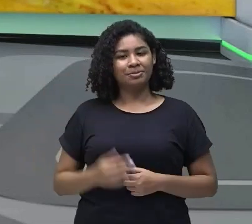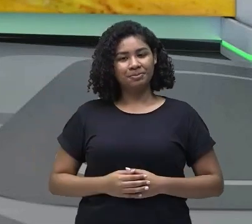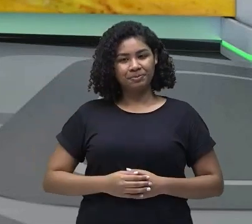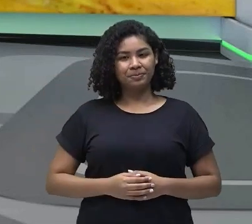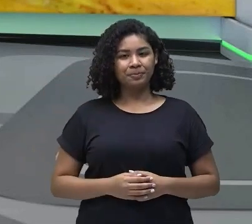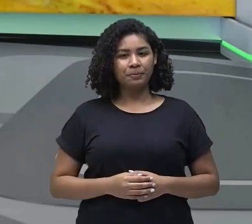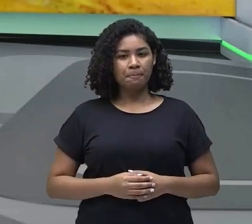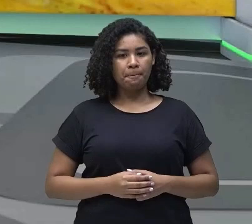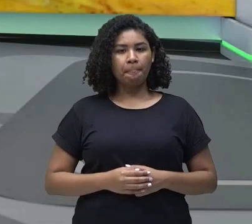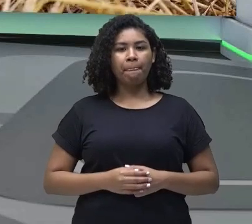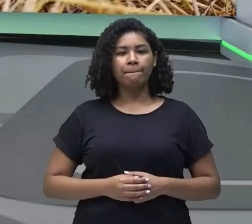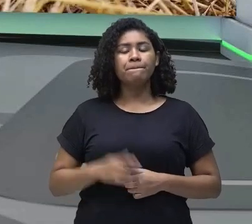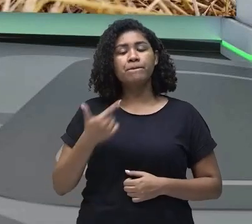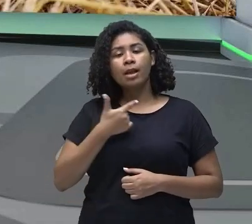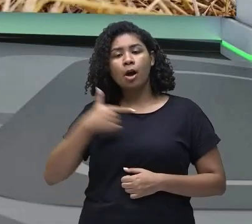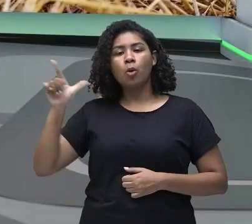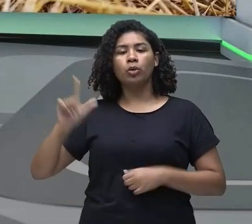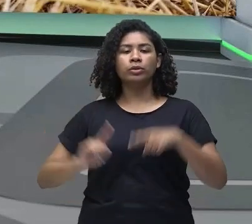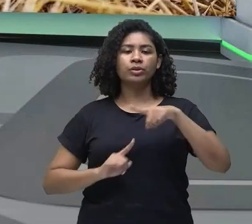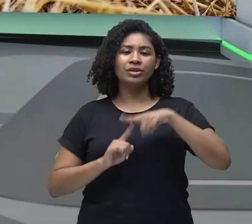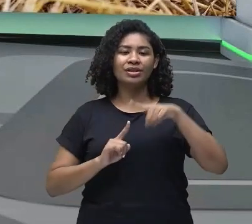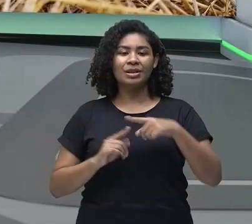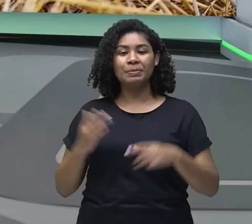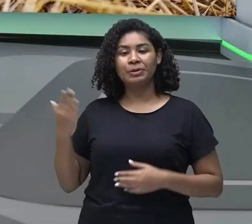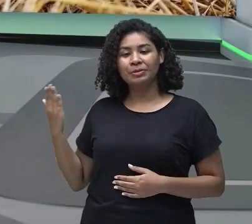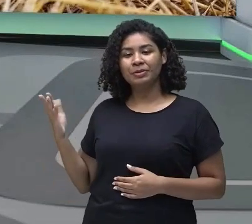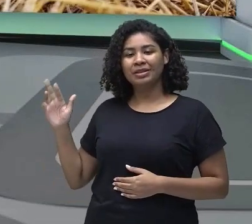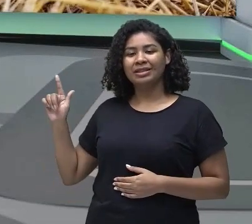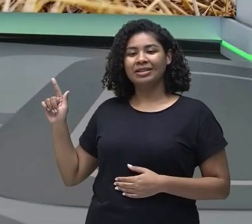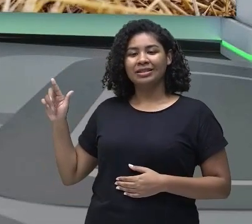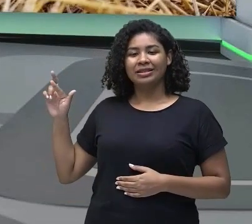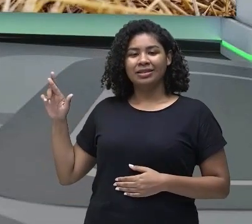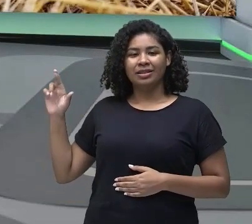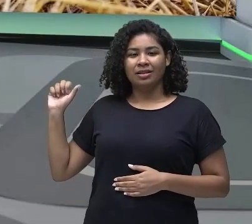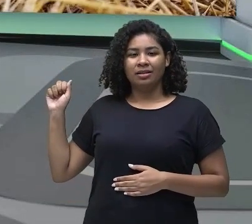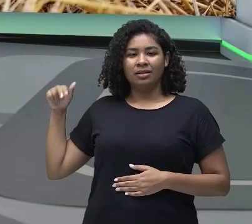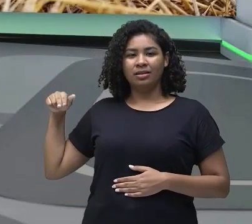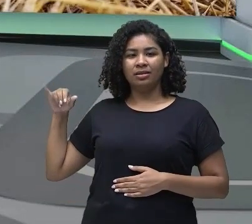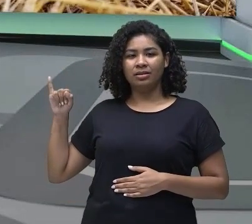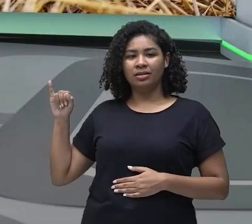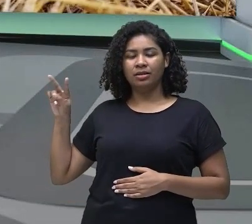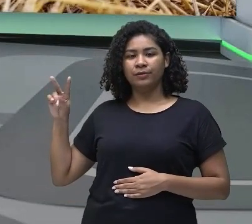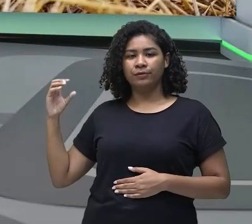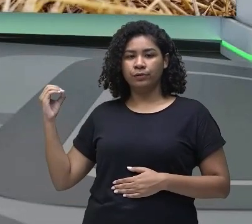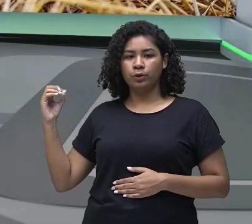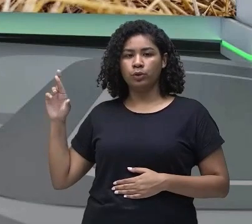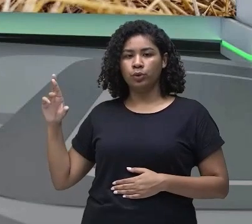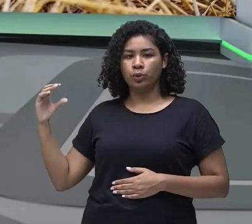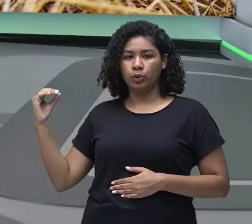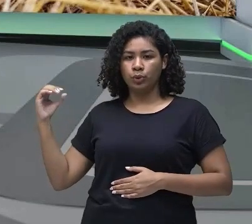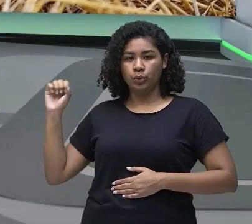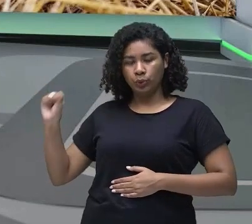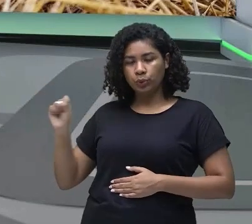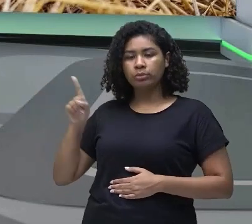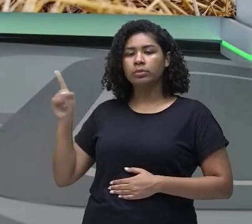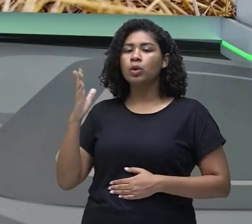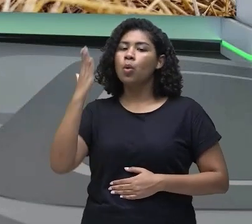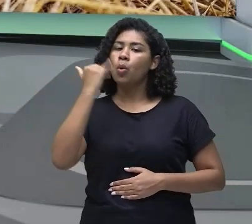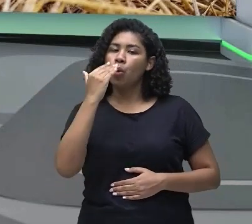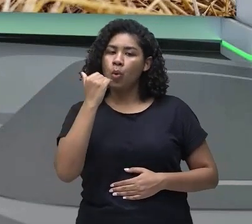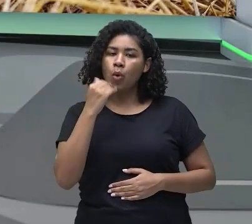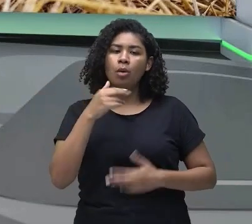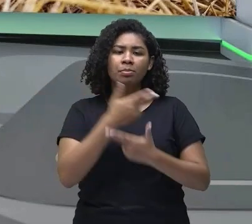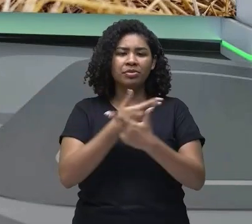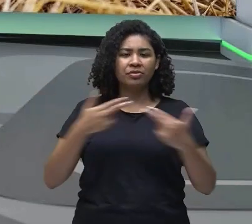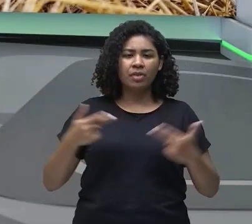insetívoro. E a próxima classificação que a gente trouxe são os granívoros, que são os animais herbívoros que se alimentam de